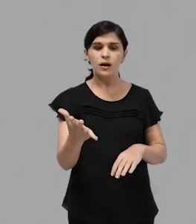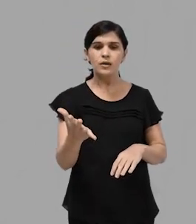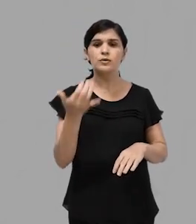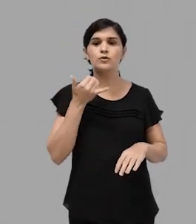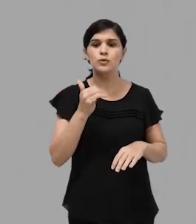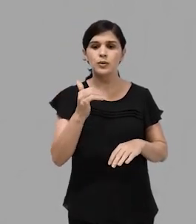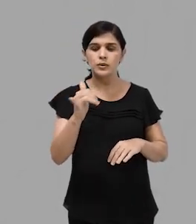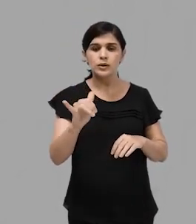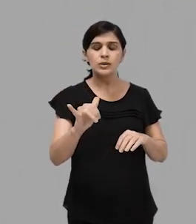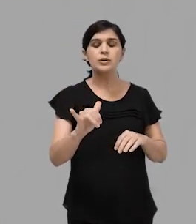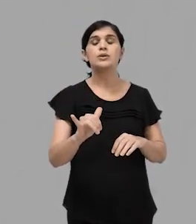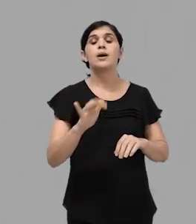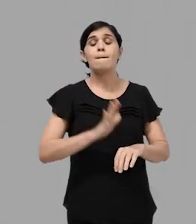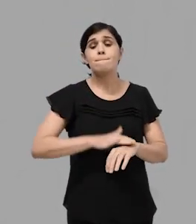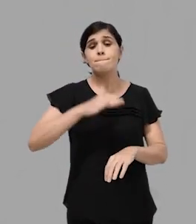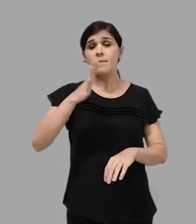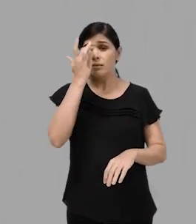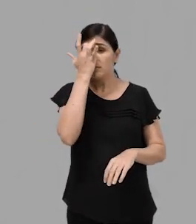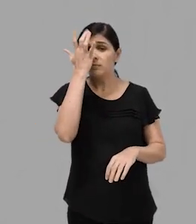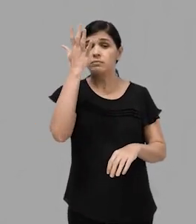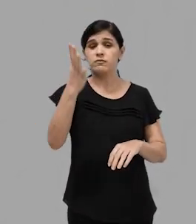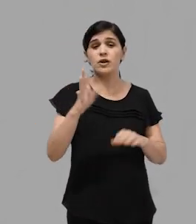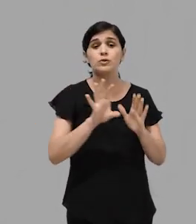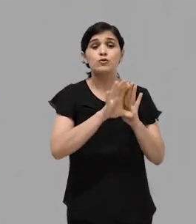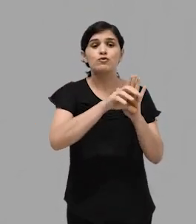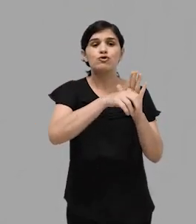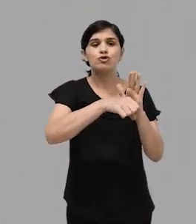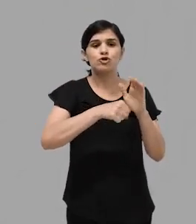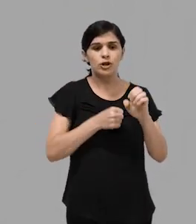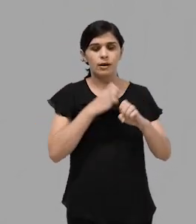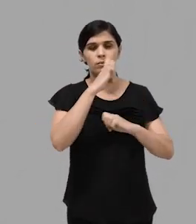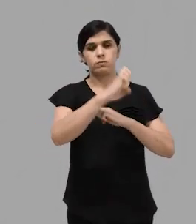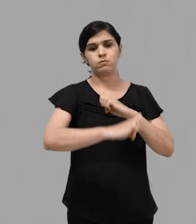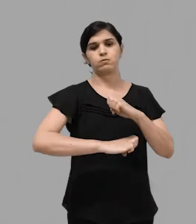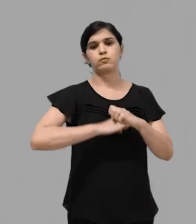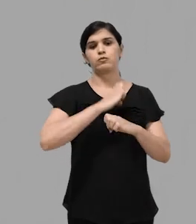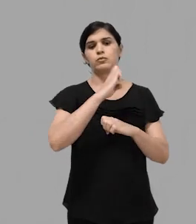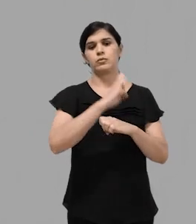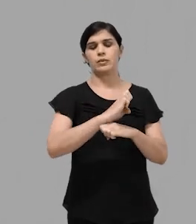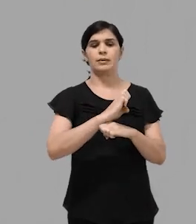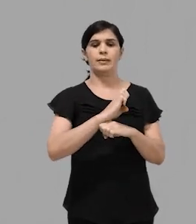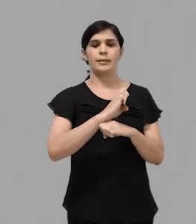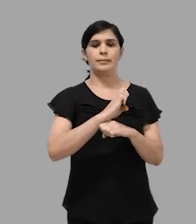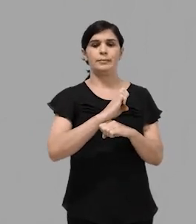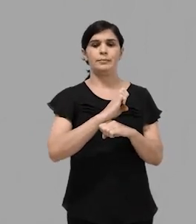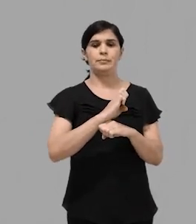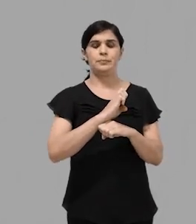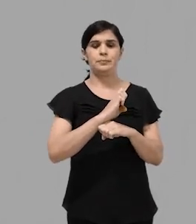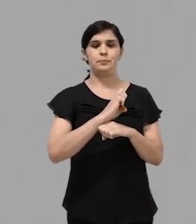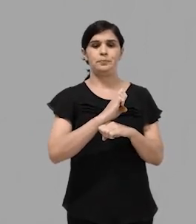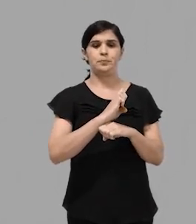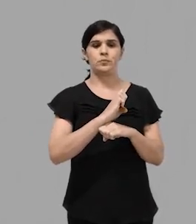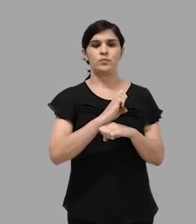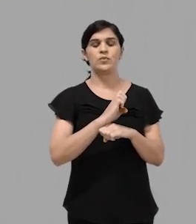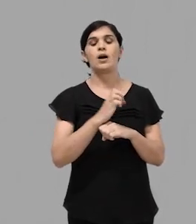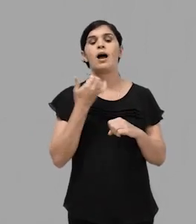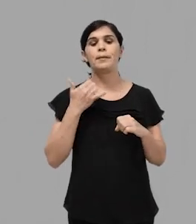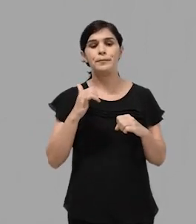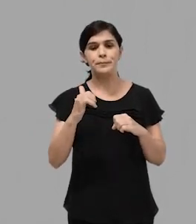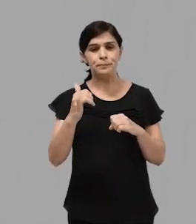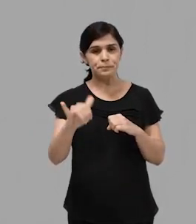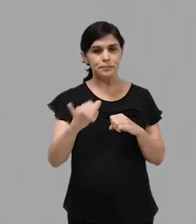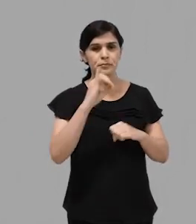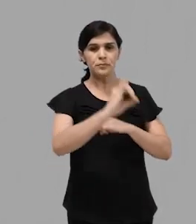será a retirada desse elétron. Portanto, a energia de ionização ela